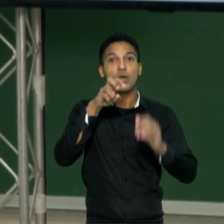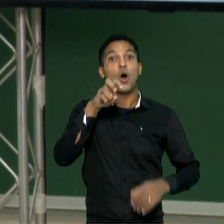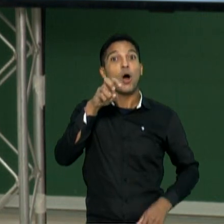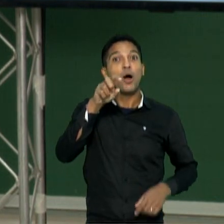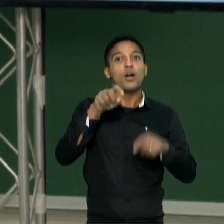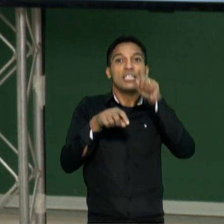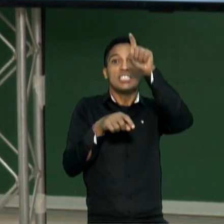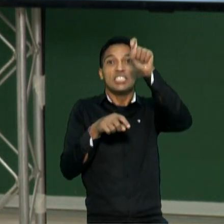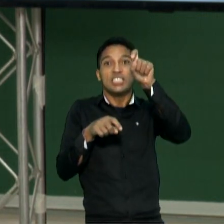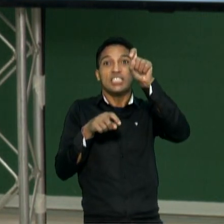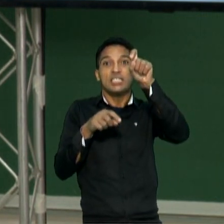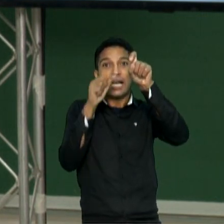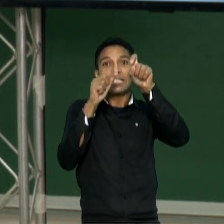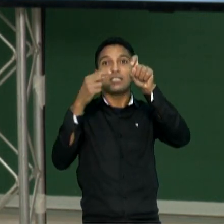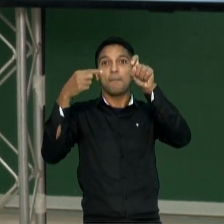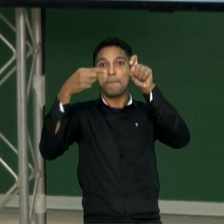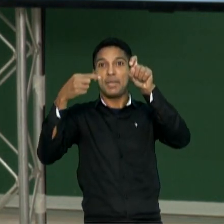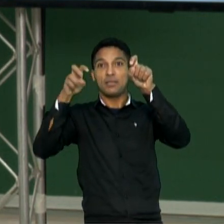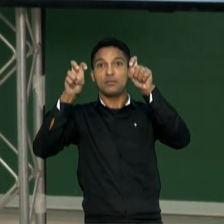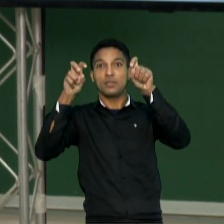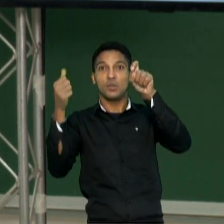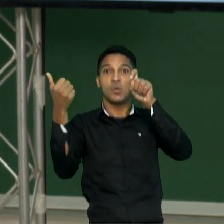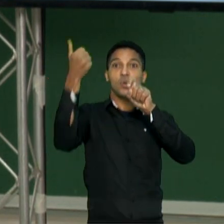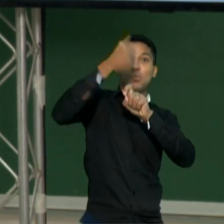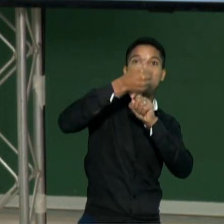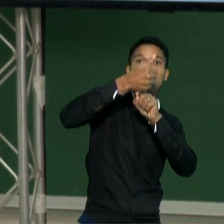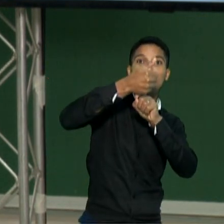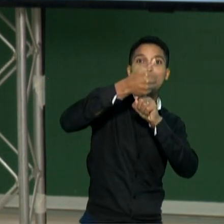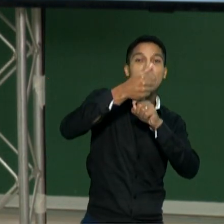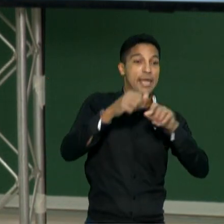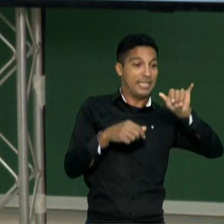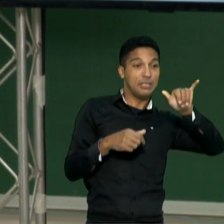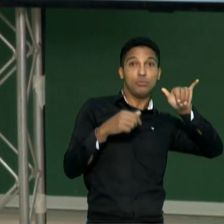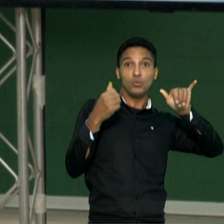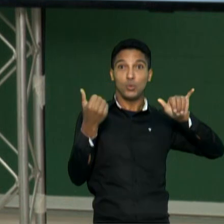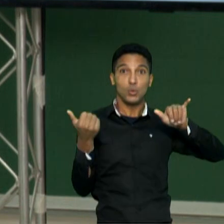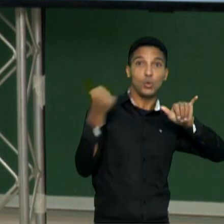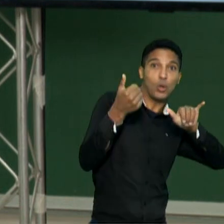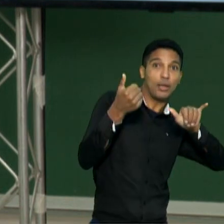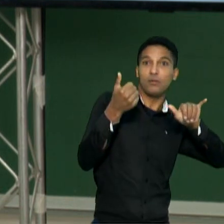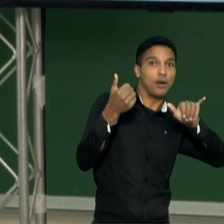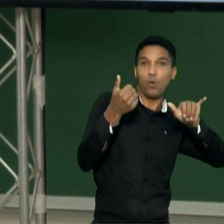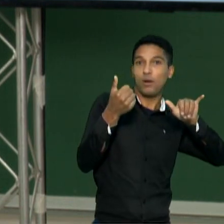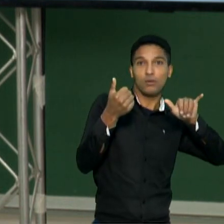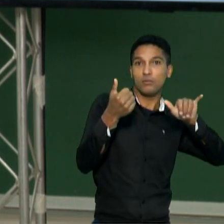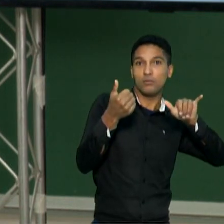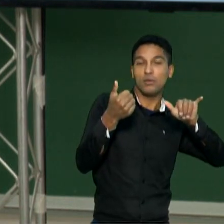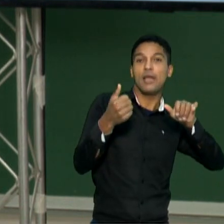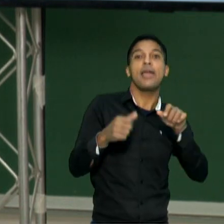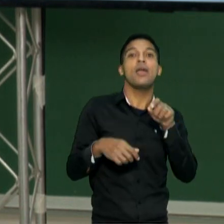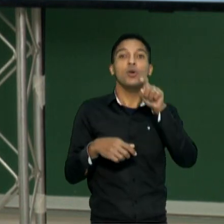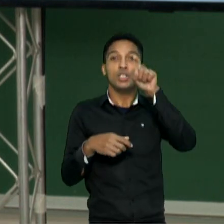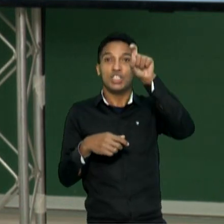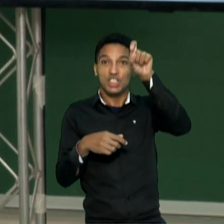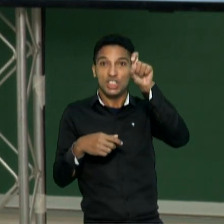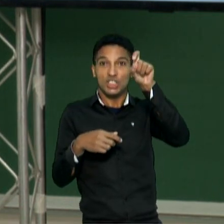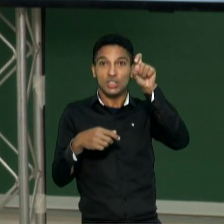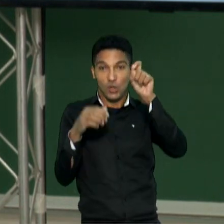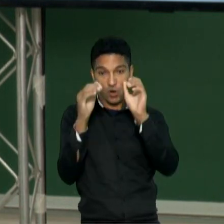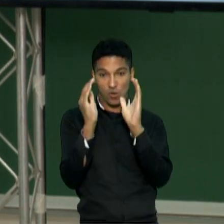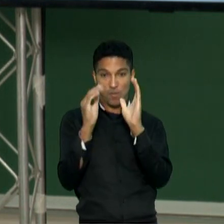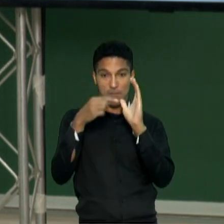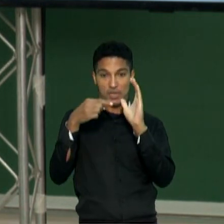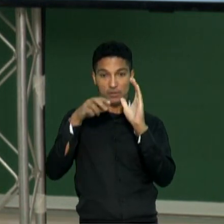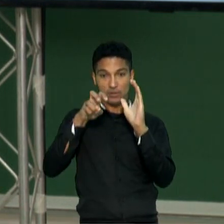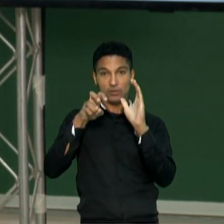menos 5. Agora você não vai trocar o y, você vai trocar o x, ok? Troque o x por menos 5, aqui vai ser trocado por